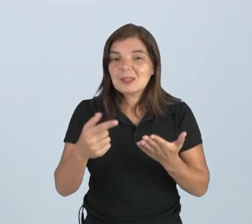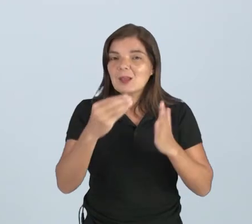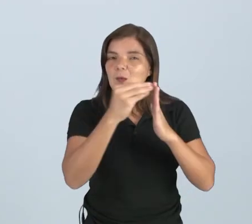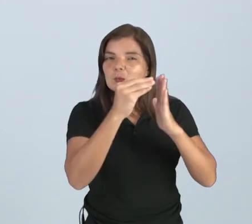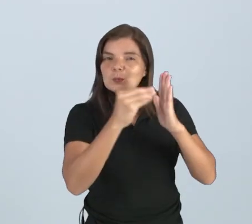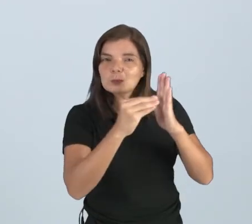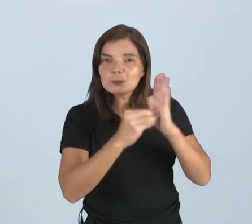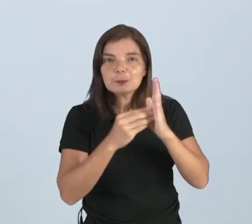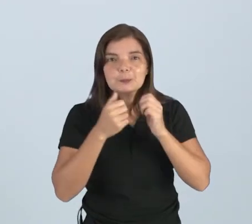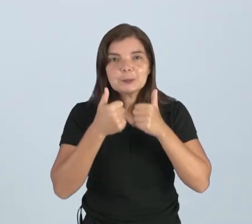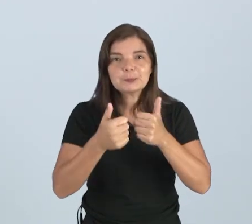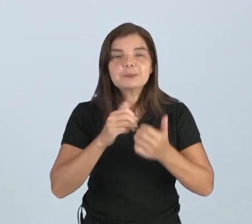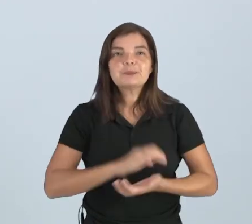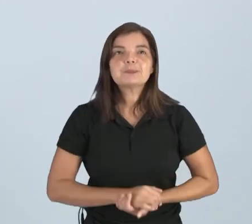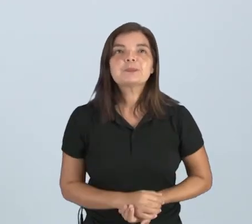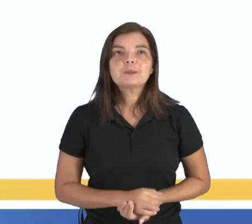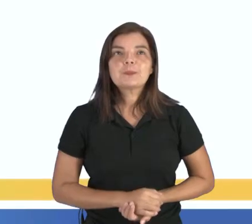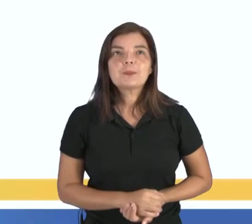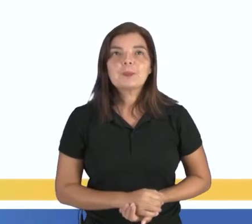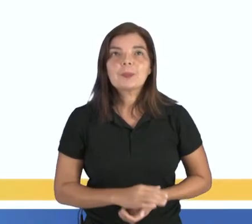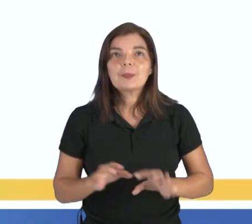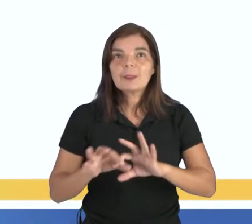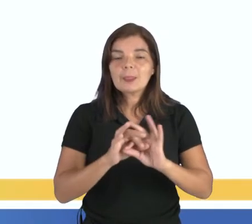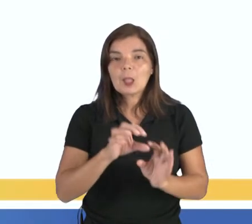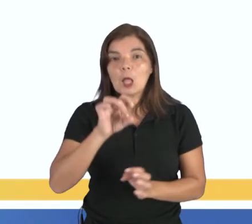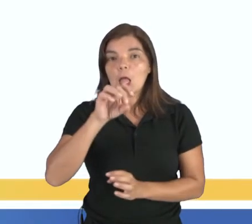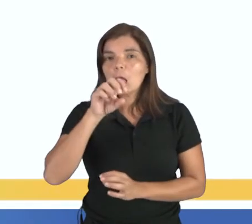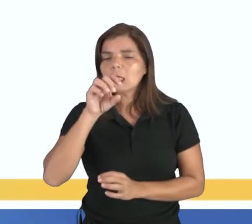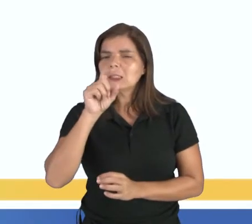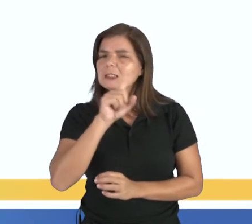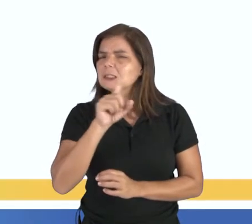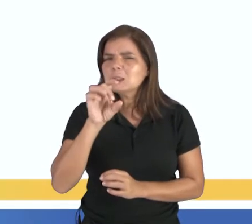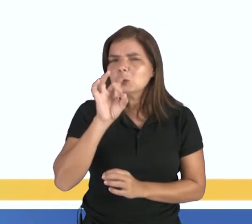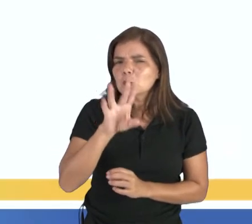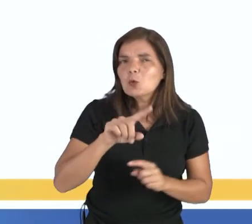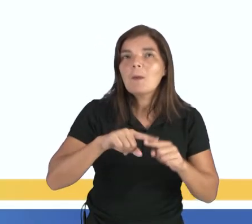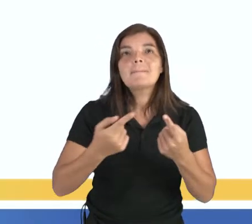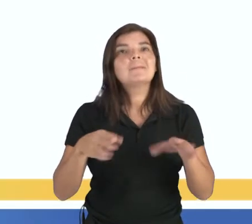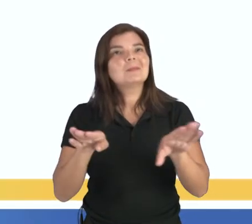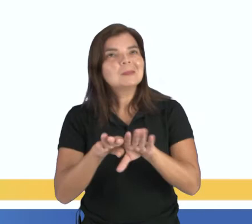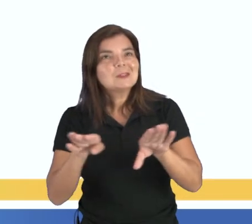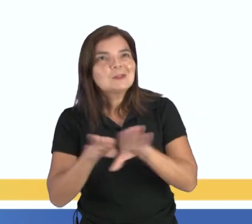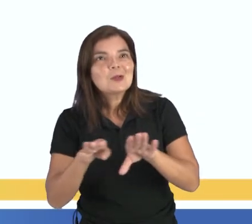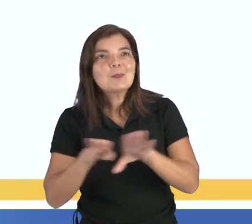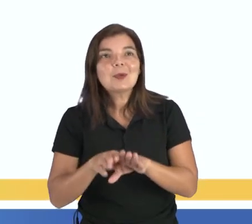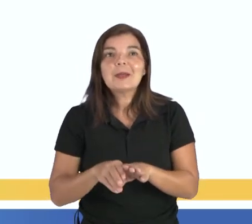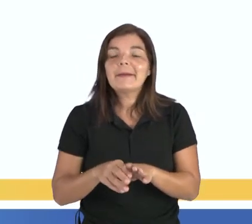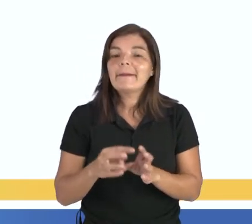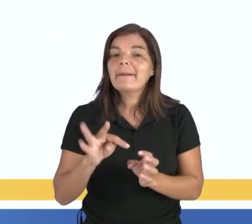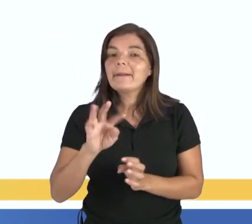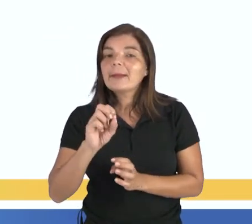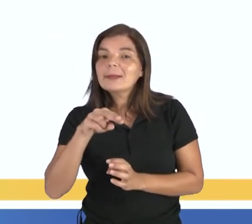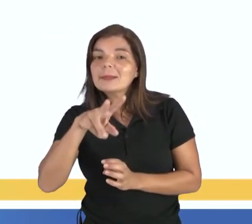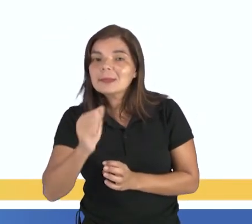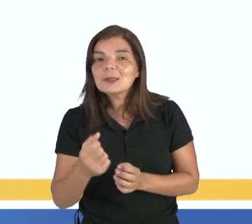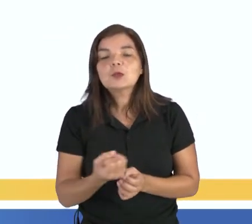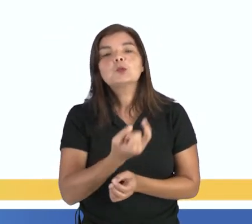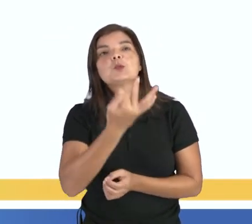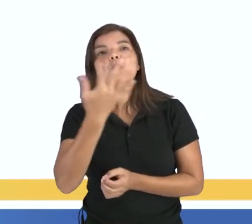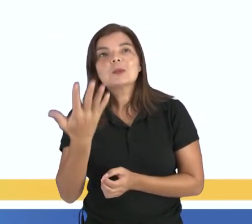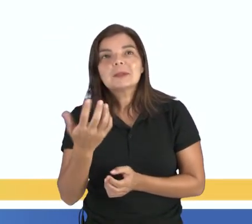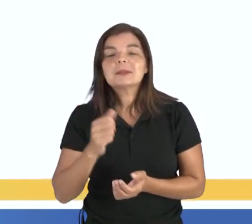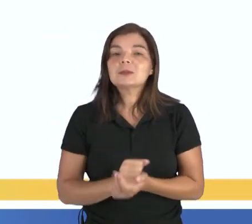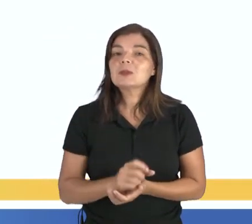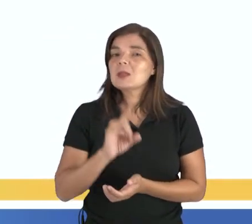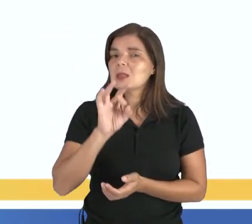aqui, tá bom? Sujeitos ligados não só, mas também, tanto quanto, não só, como,